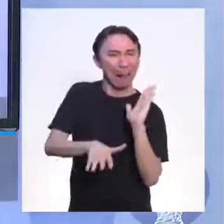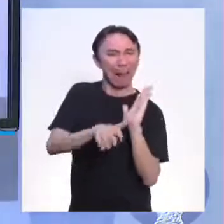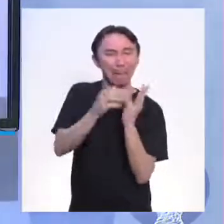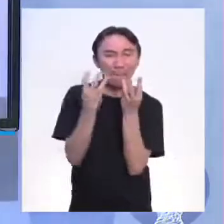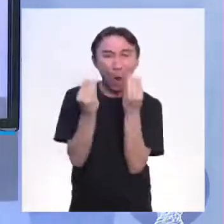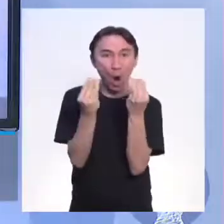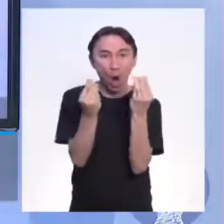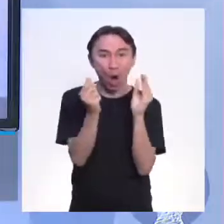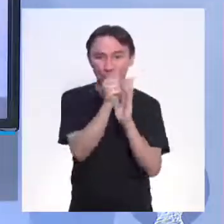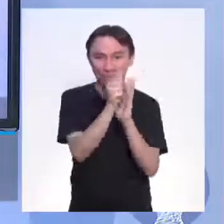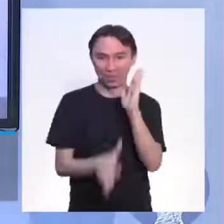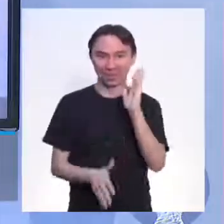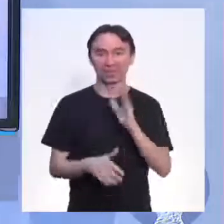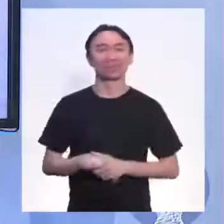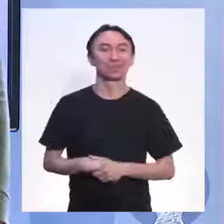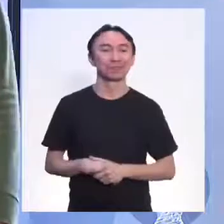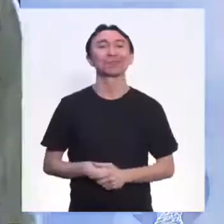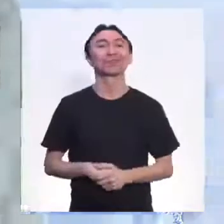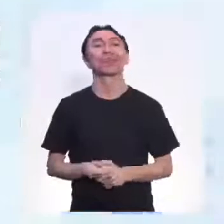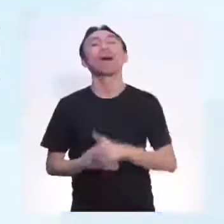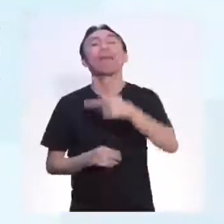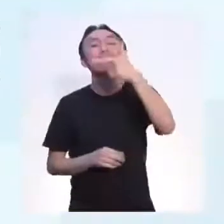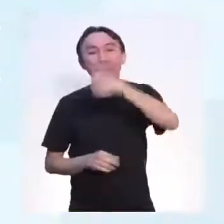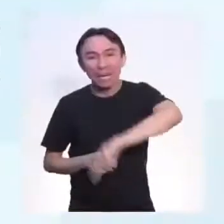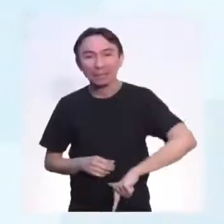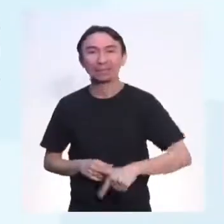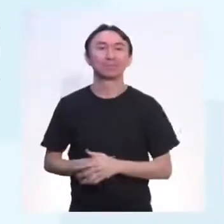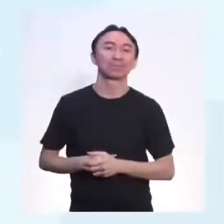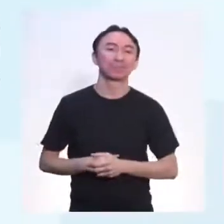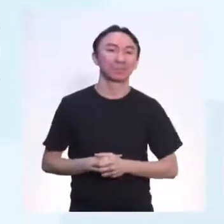Então, próxima atividade.